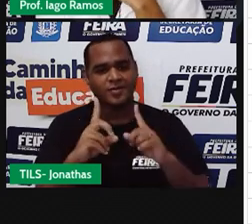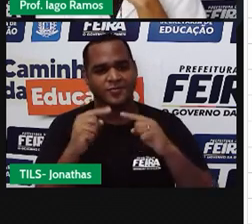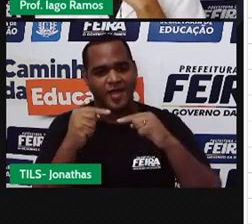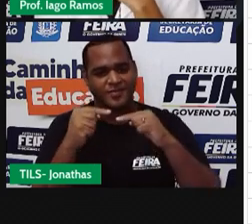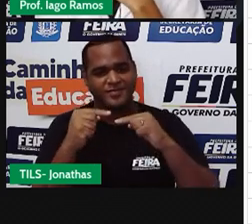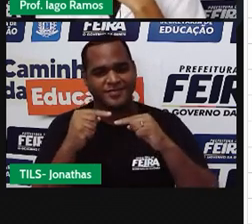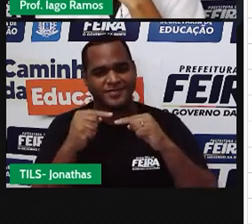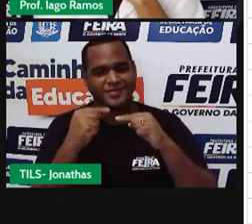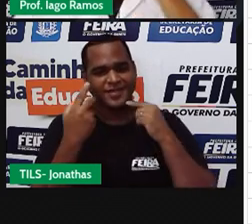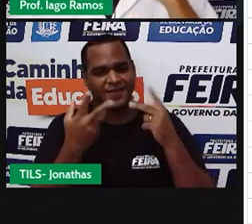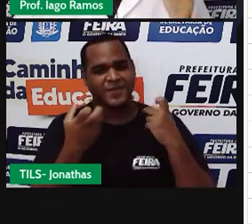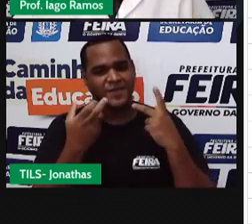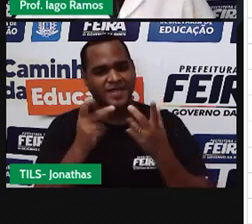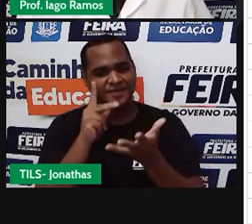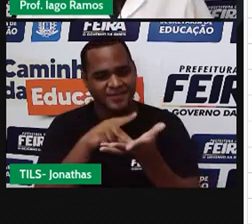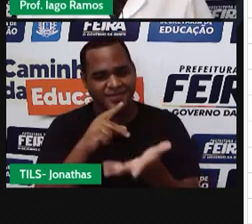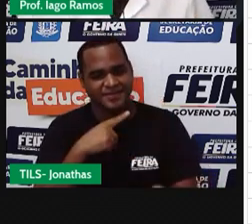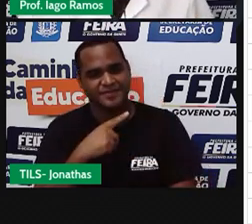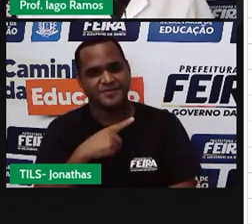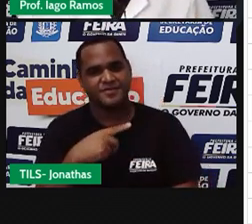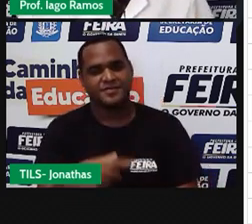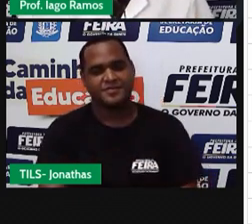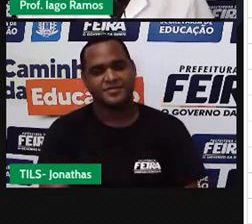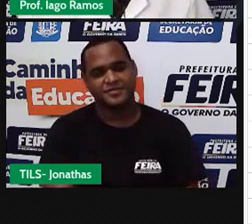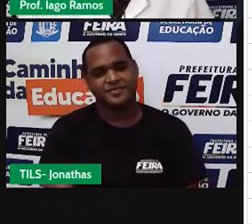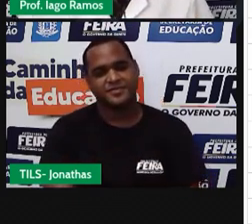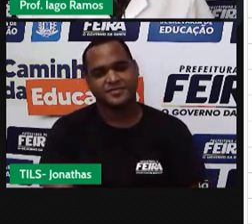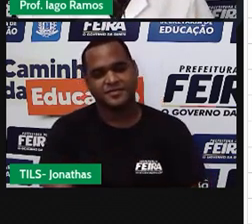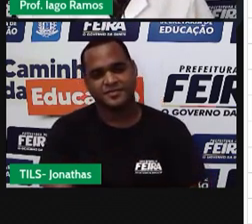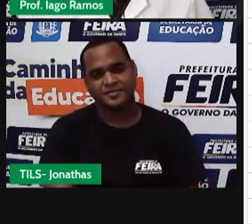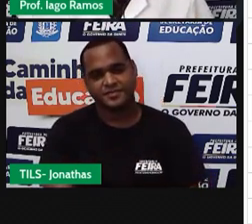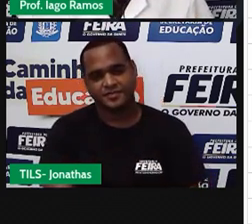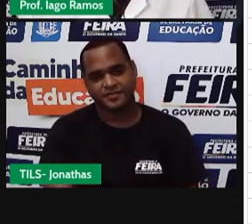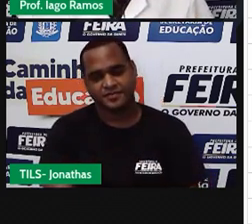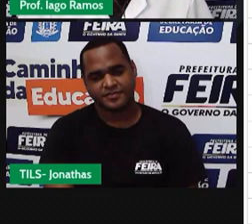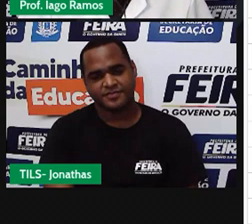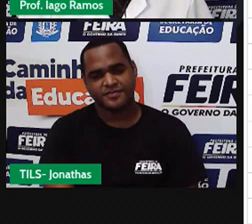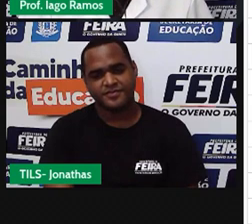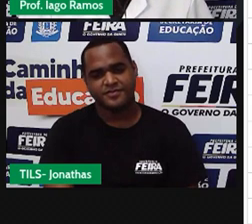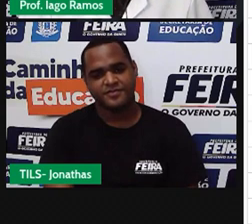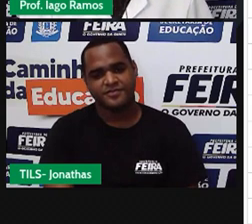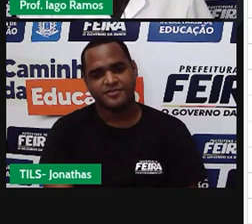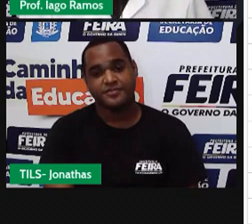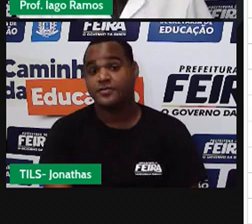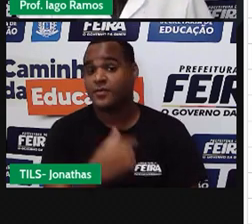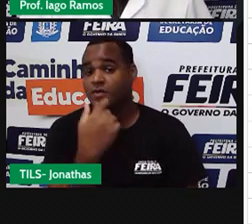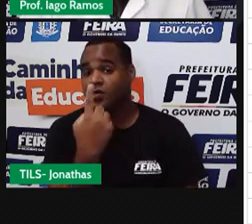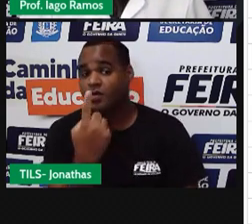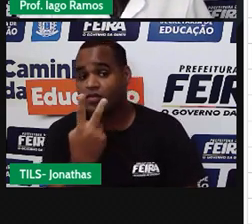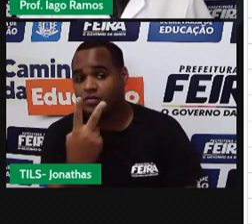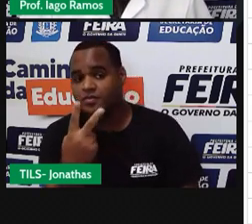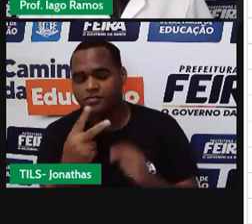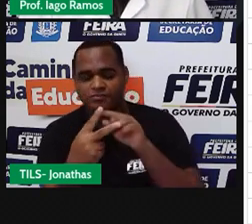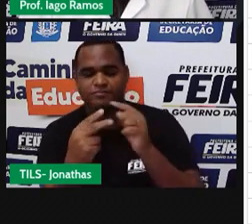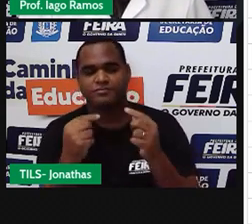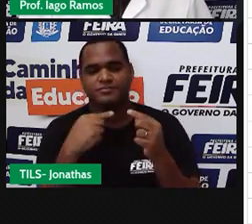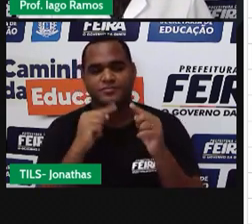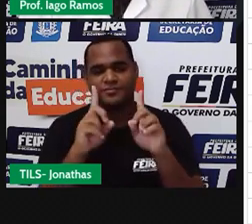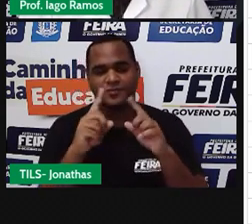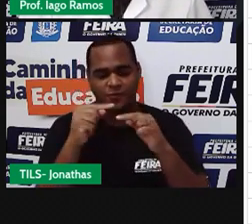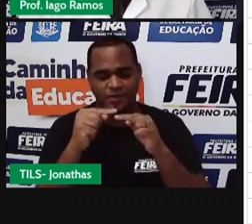consegue perceber que ó esses dois triângulos vinhos viram um quadradinho Olha só